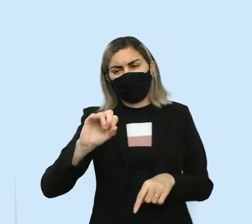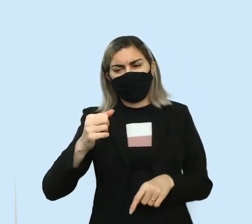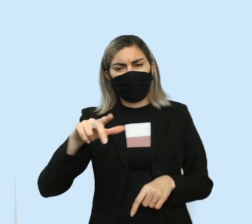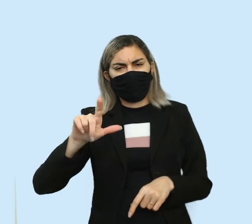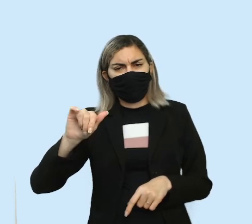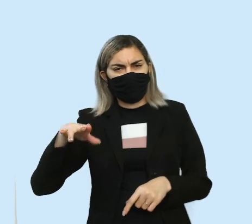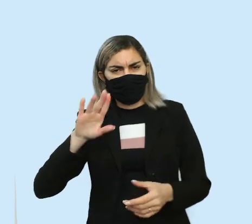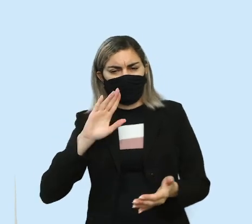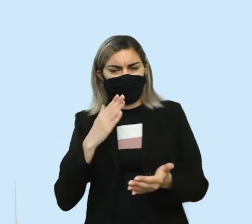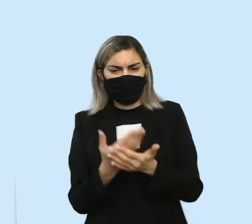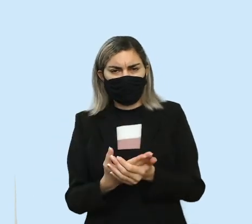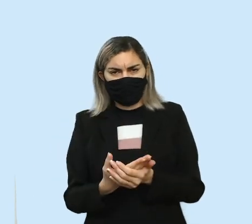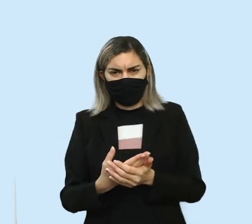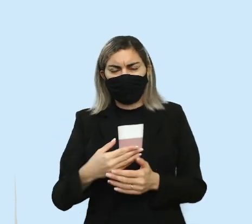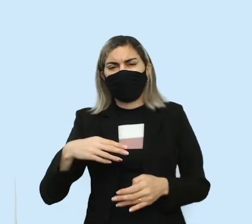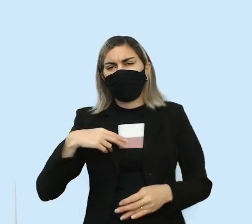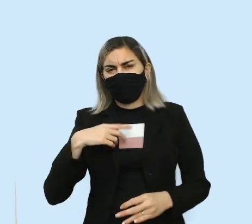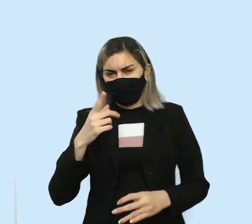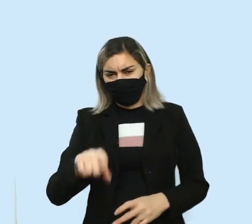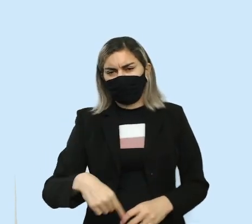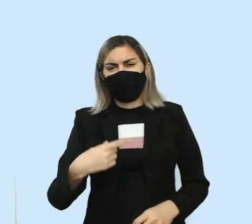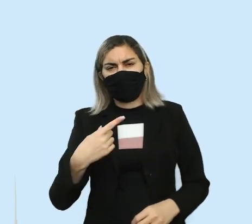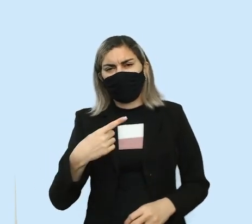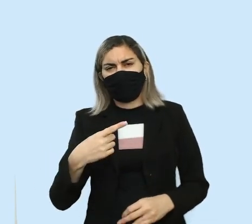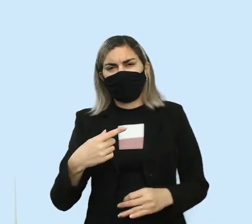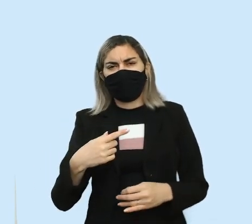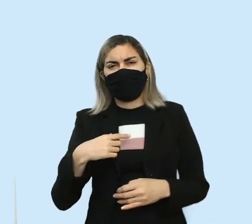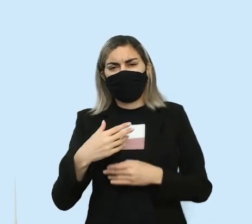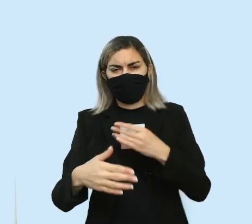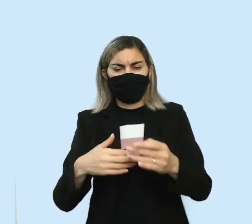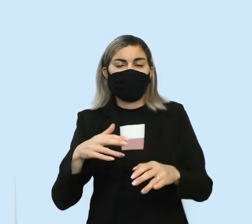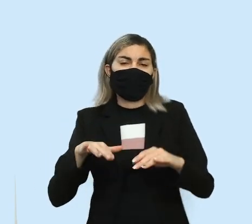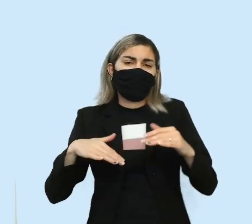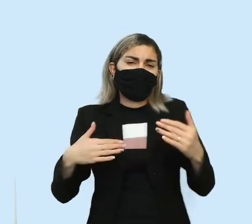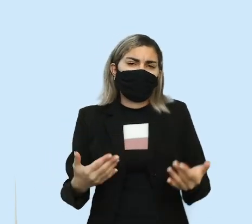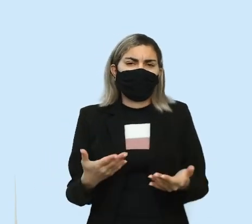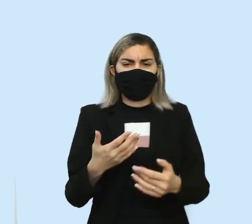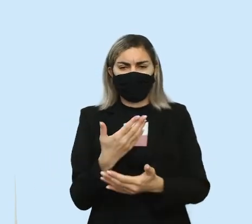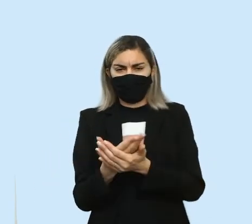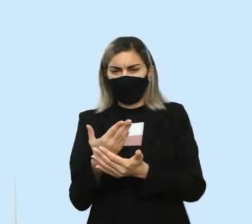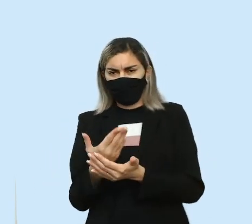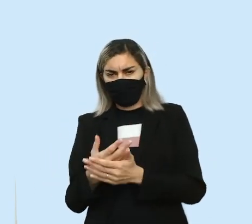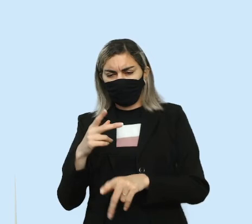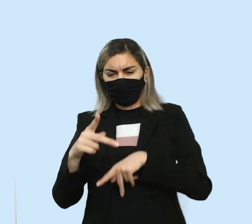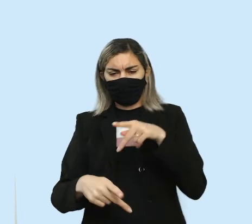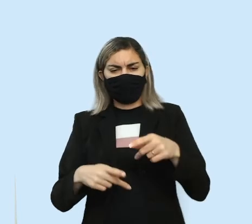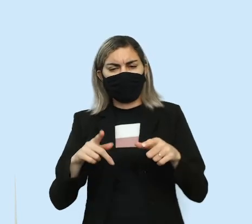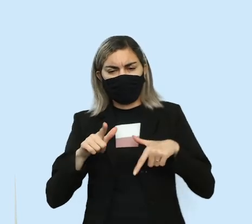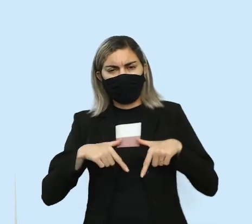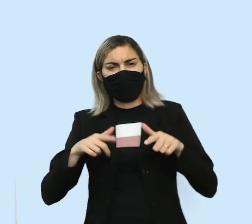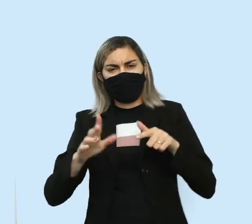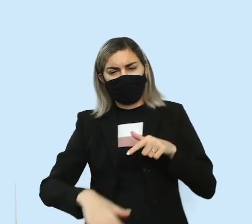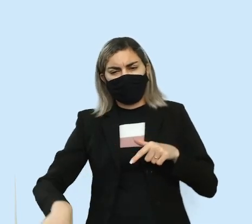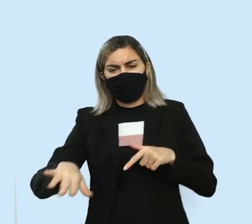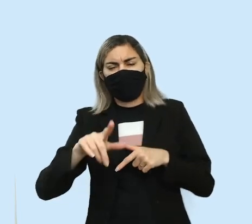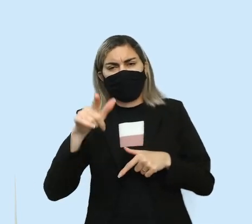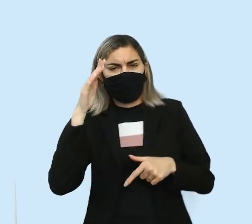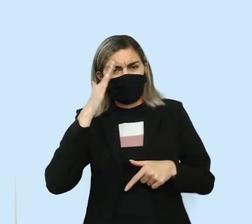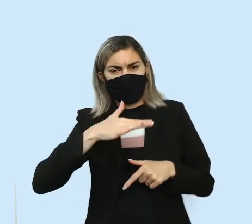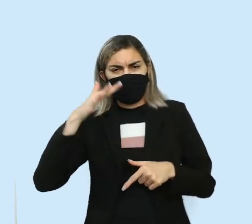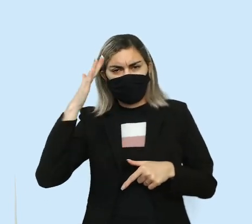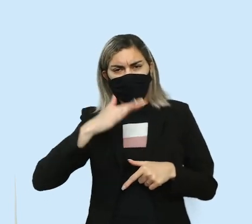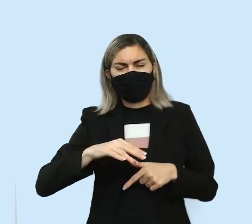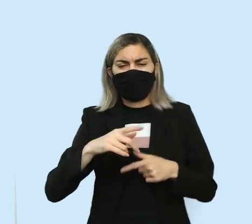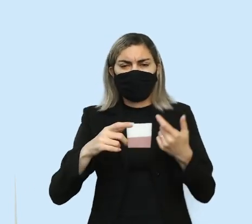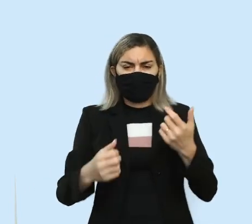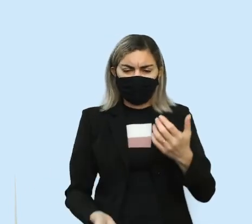que creem nesse monoteísmo, né, que herdam desse princípio também. Então, estudar o povo hebreu é, de certa forma, você compreender,